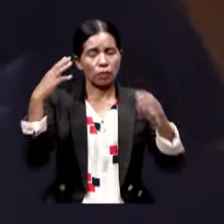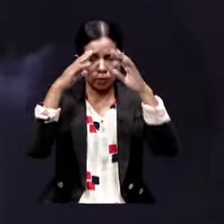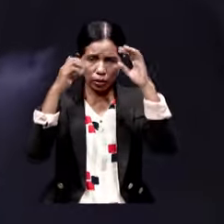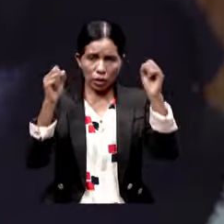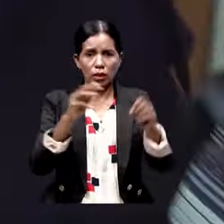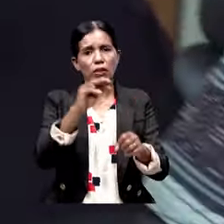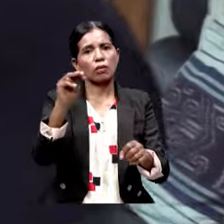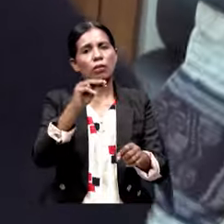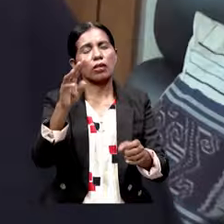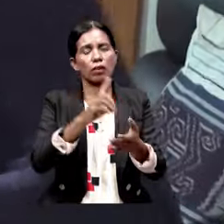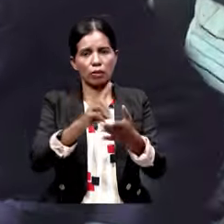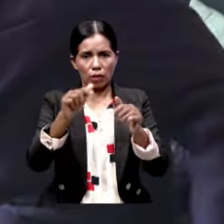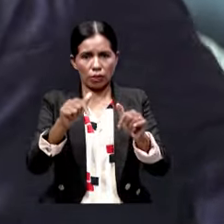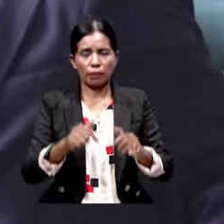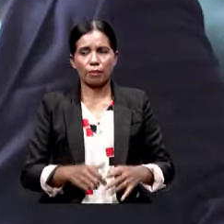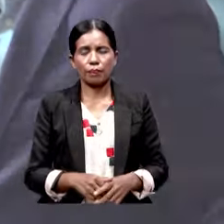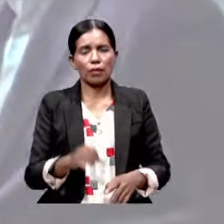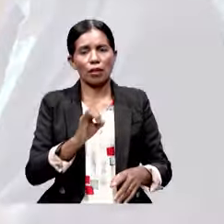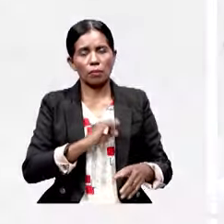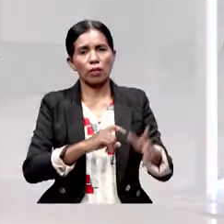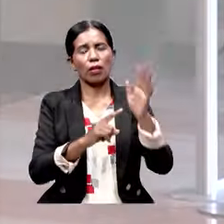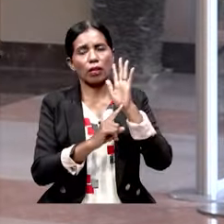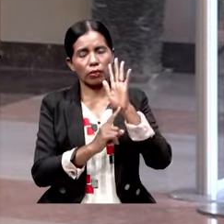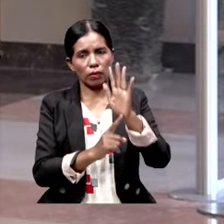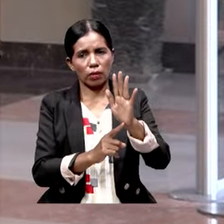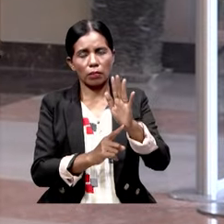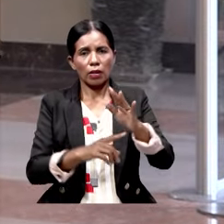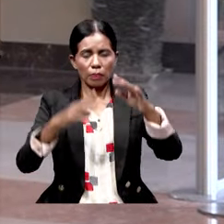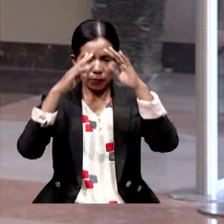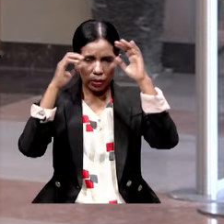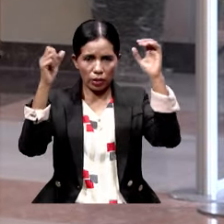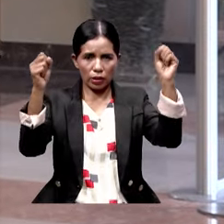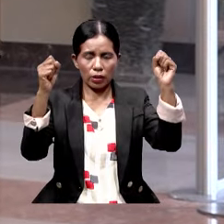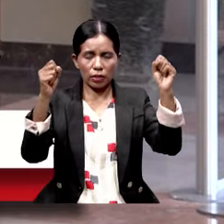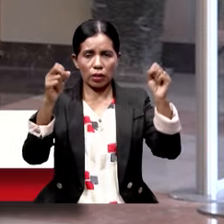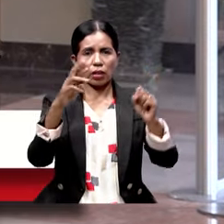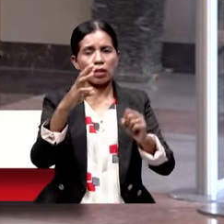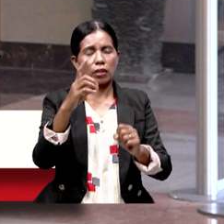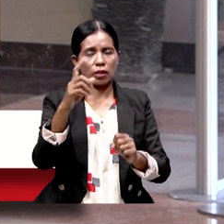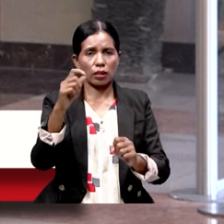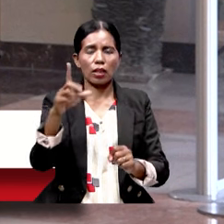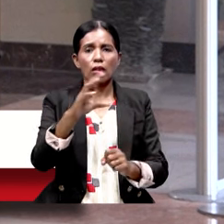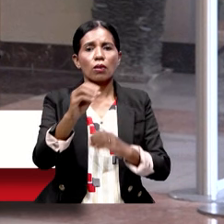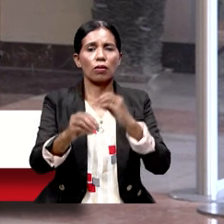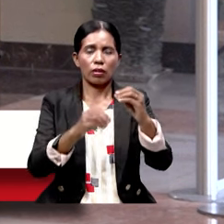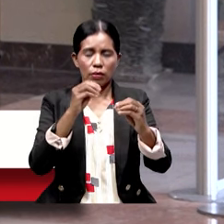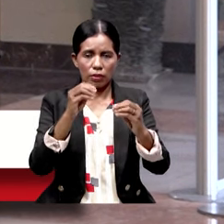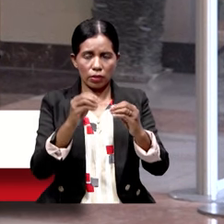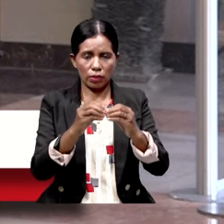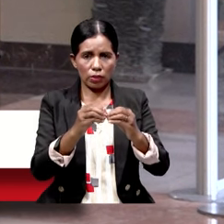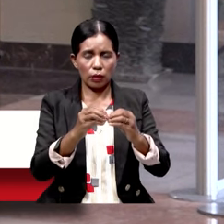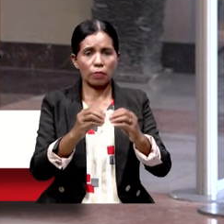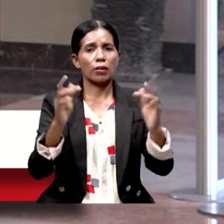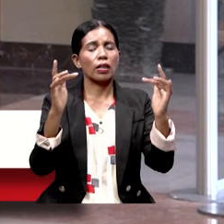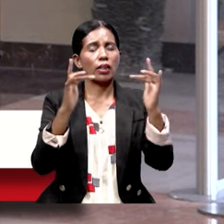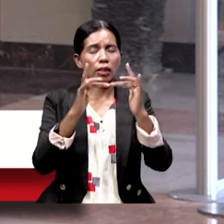semana, né? Vamos atualizar da sua excelência, presidente da República, quando a fibra ótica do